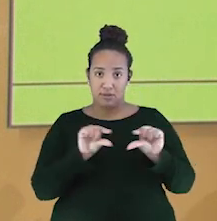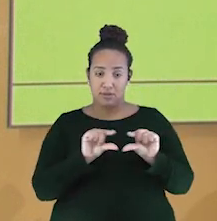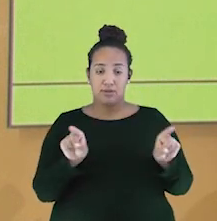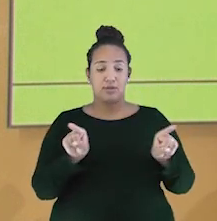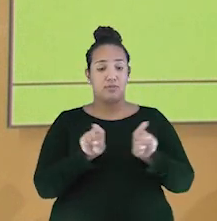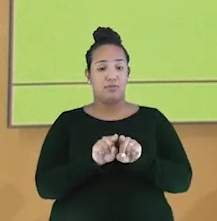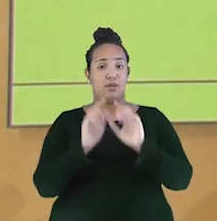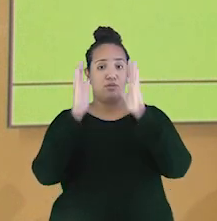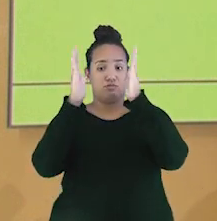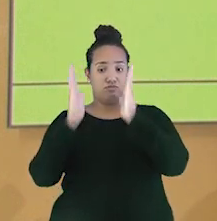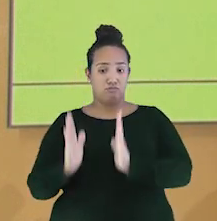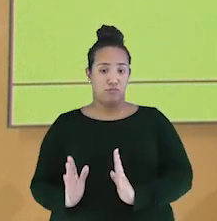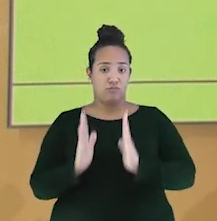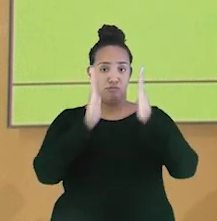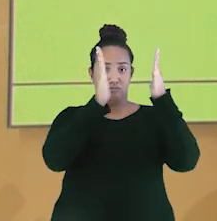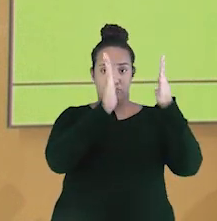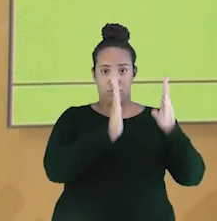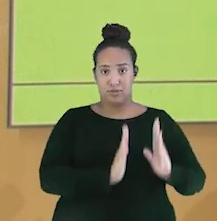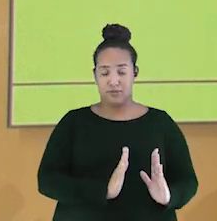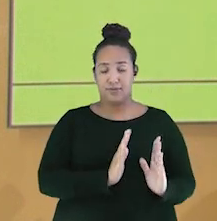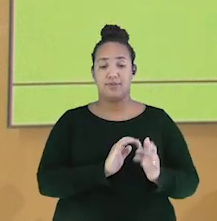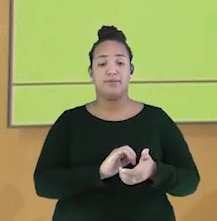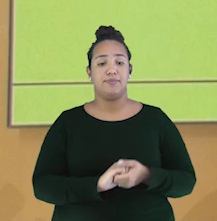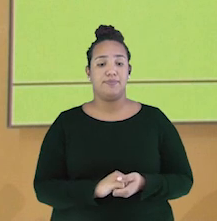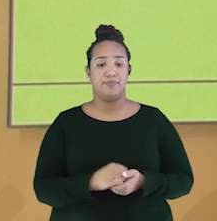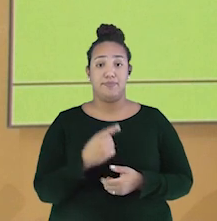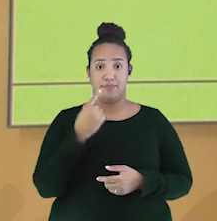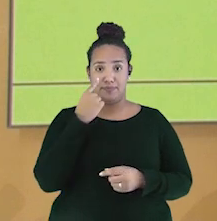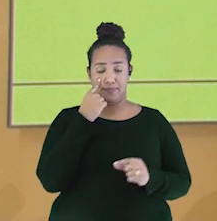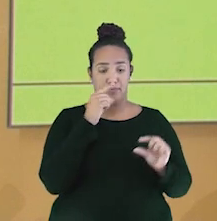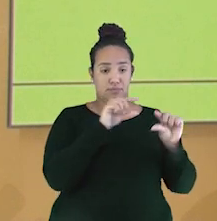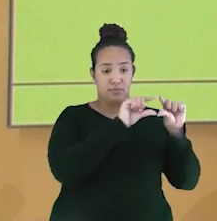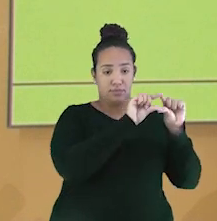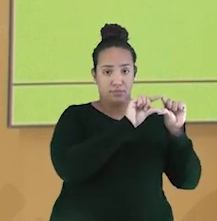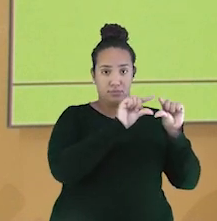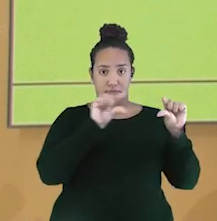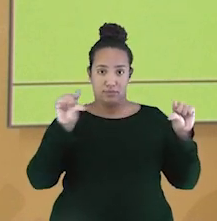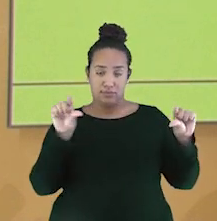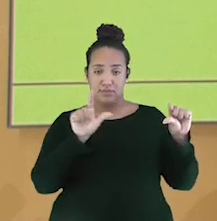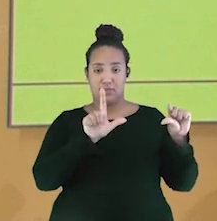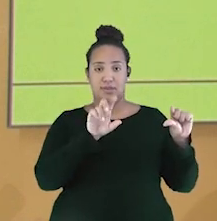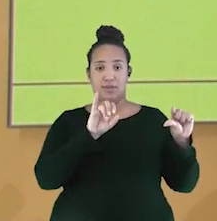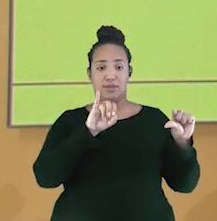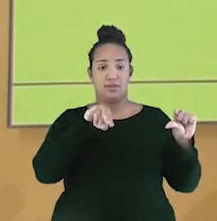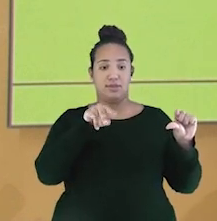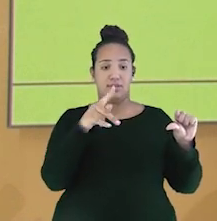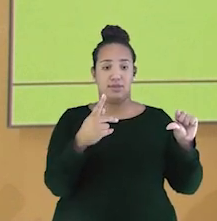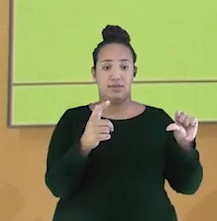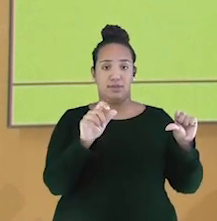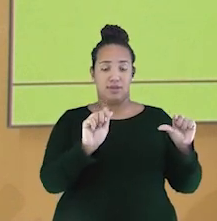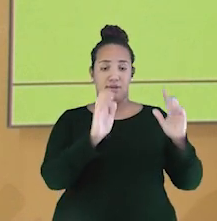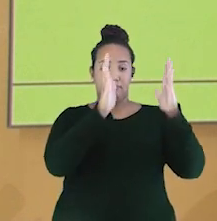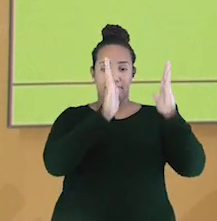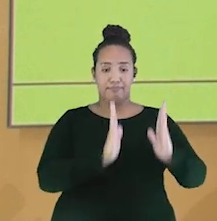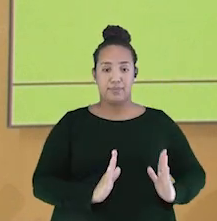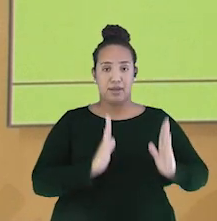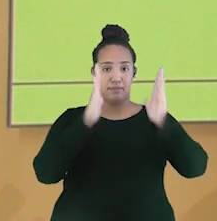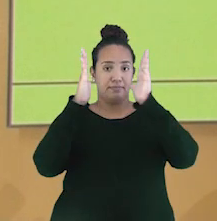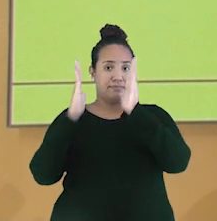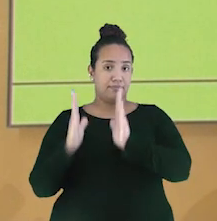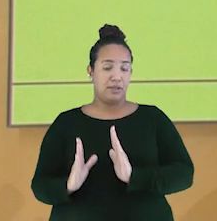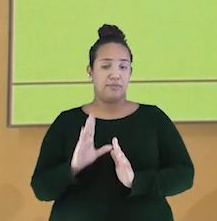as linhas ficam no sentido horizontal e as colunas no sentido vertical